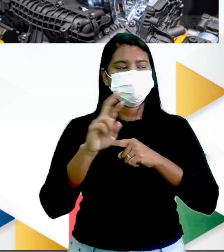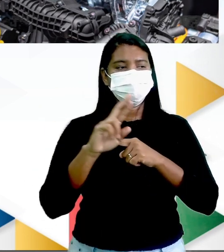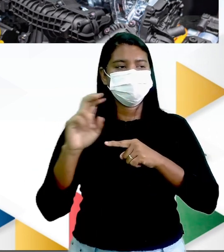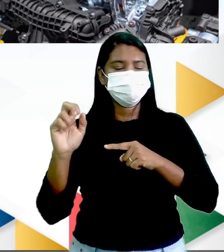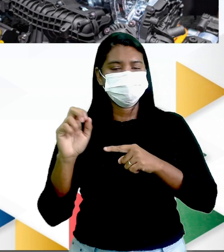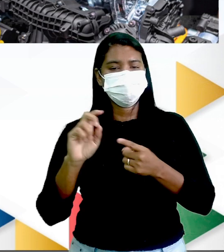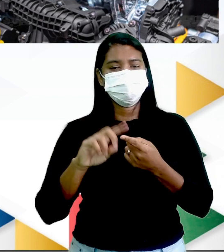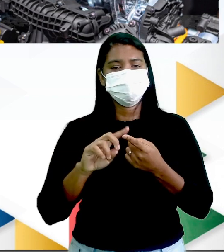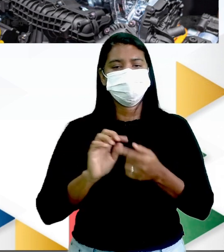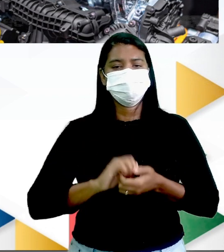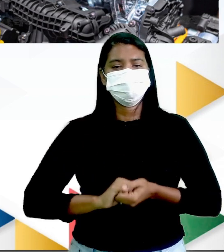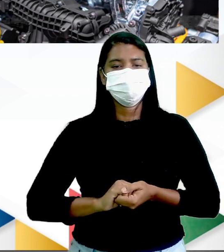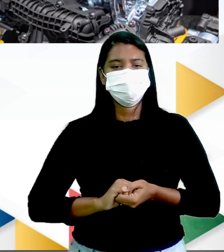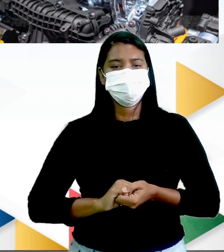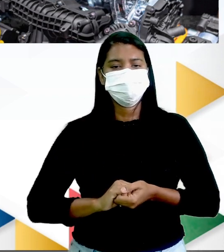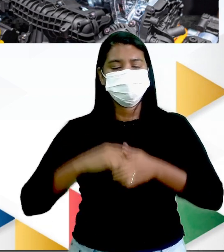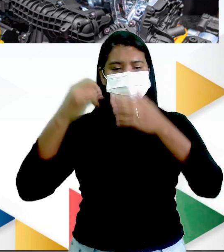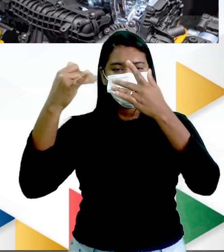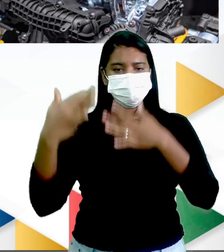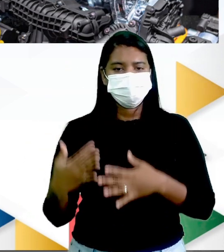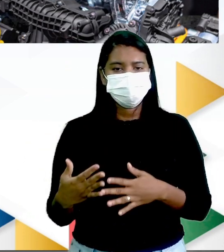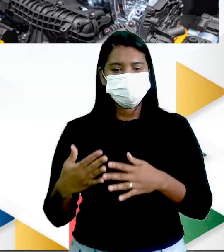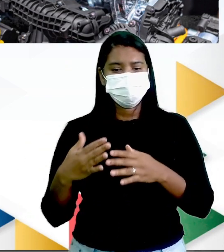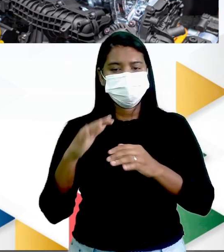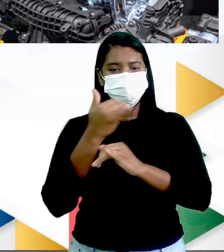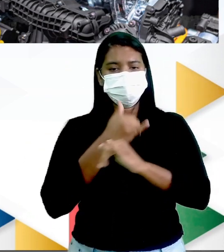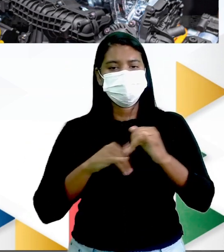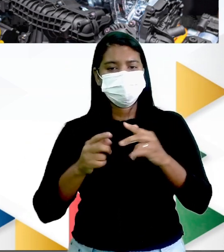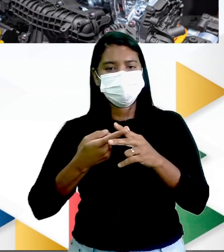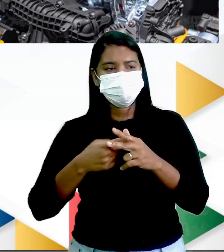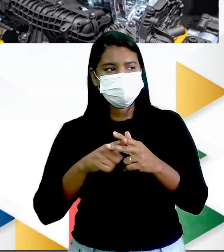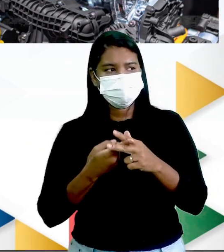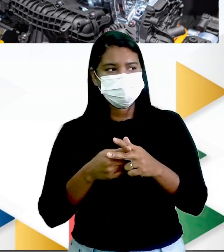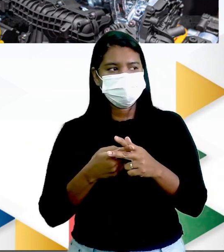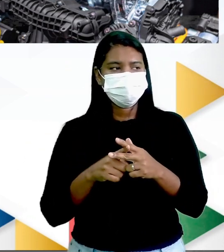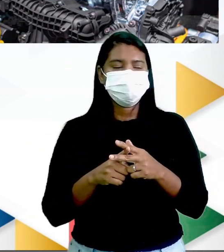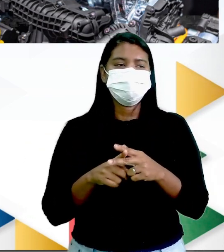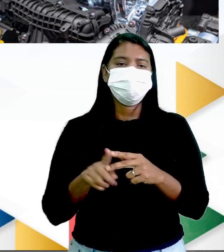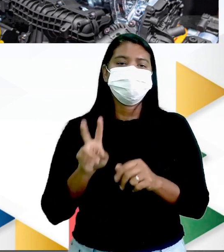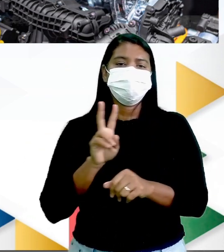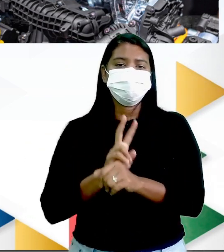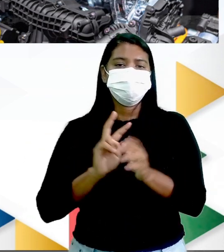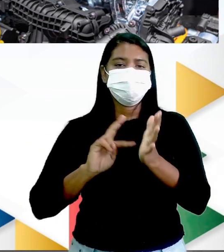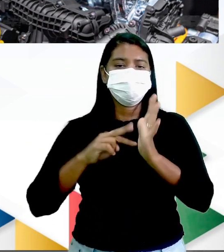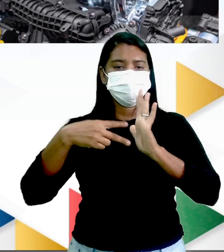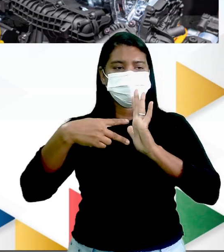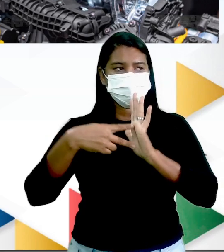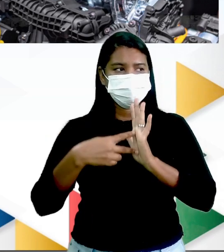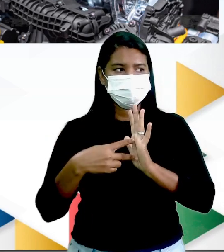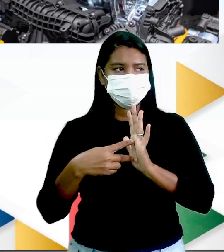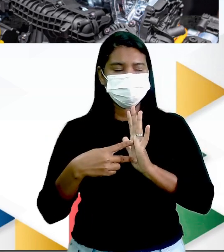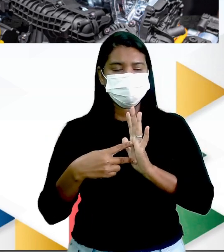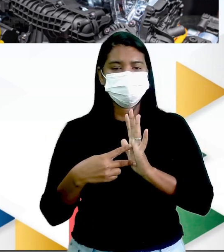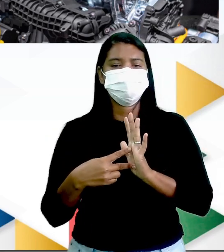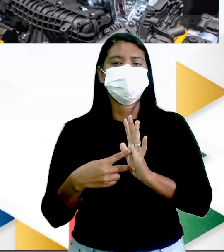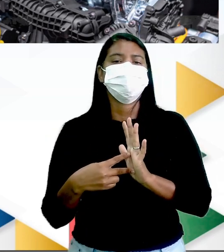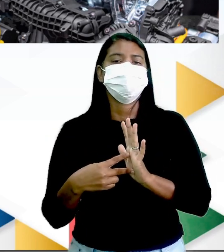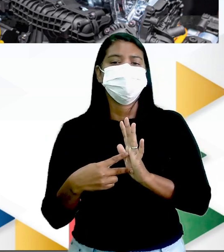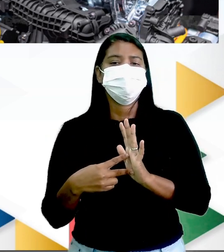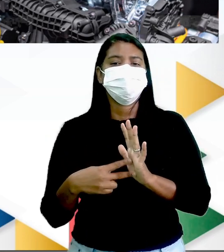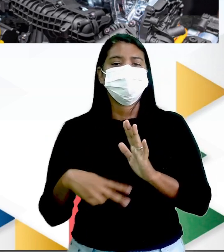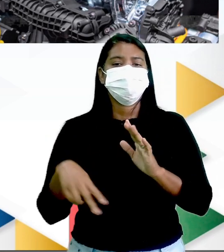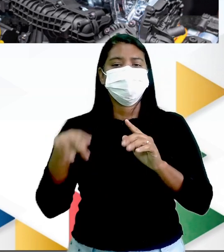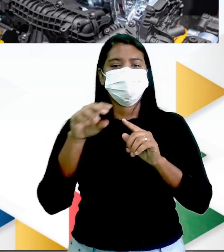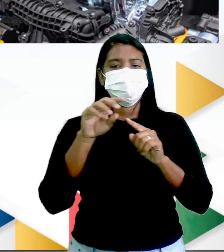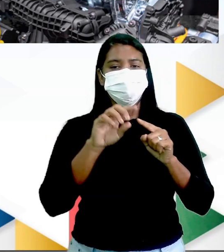Temos, por exemplo, quando dizemos que a energia mecânica é conservada. Isto significa que a soma da energia cinética